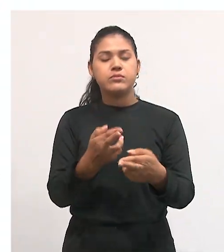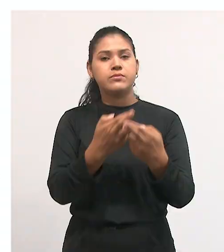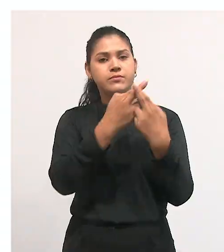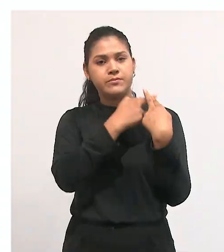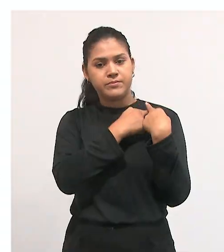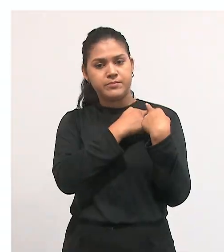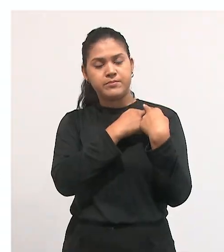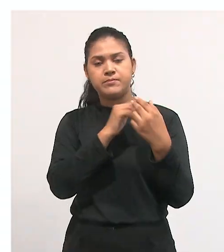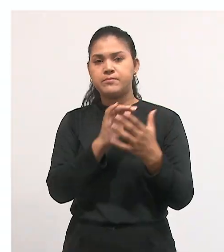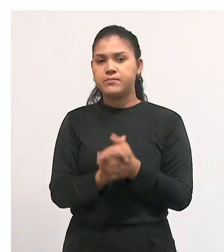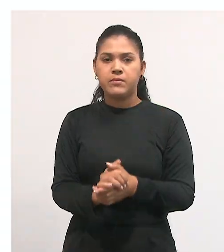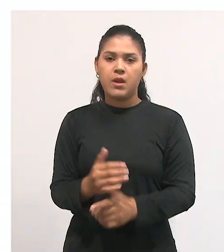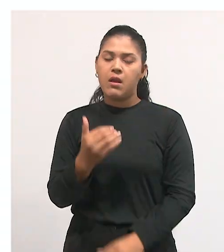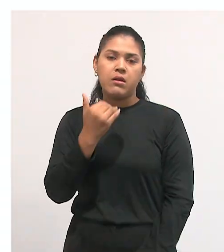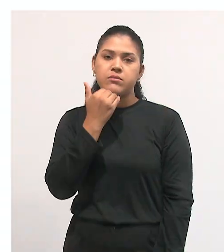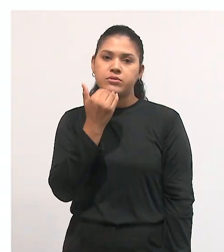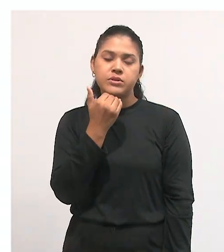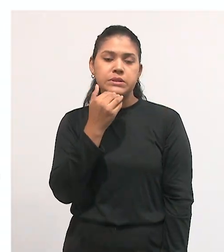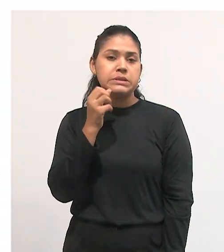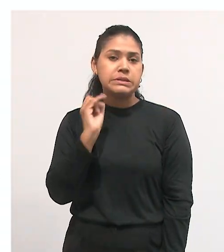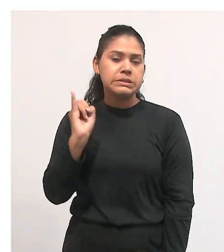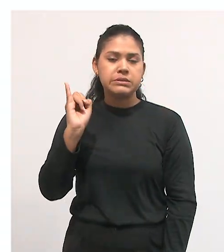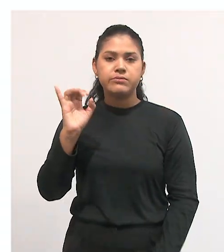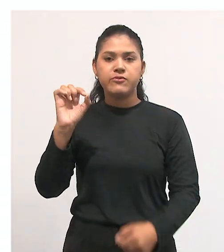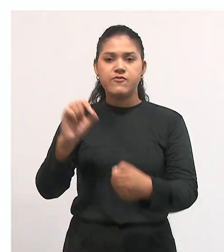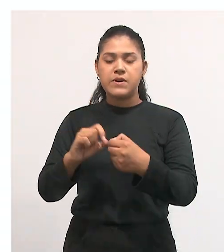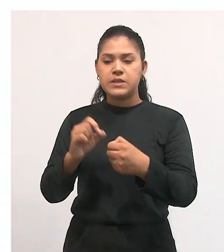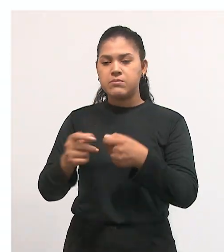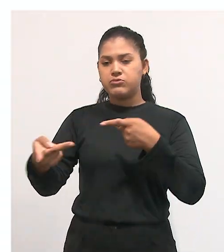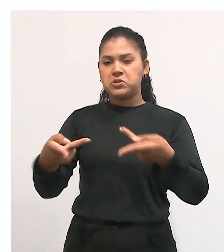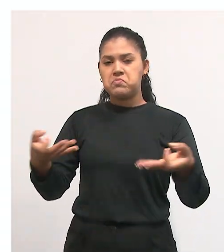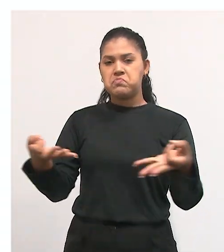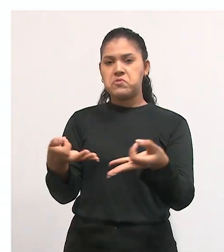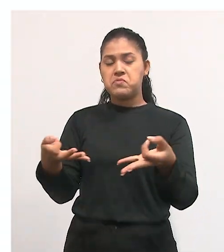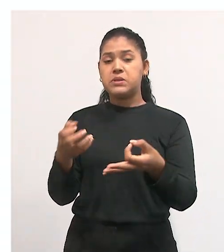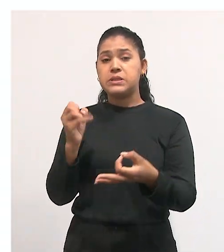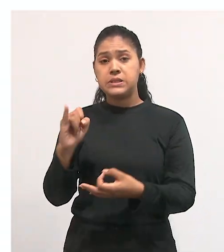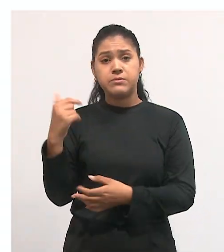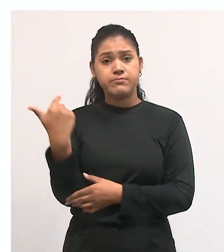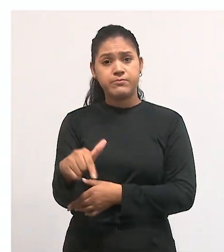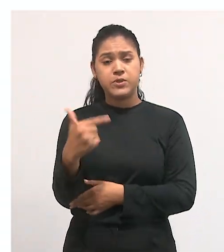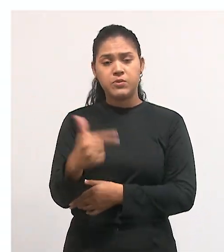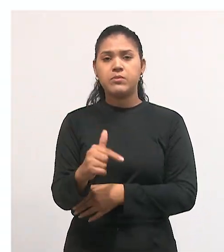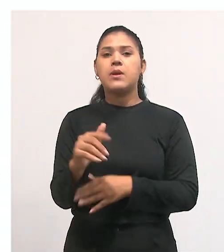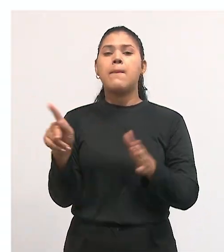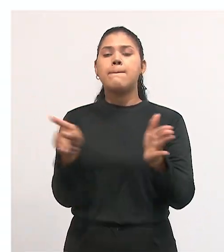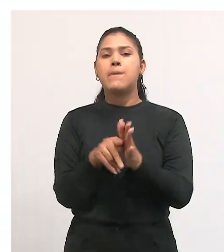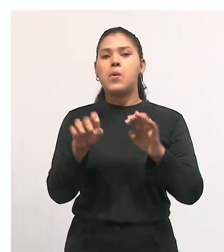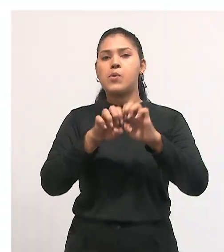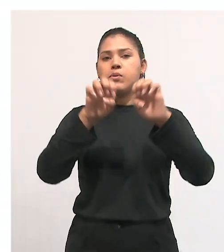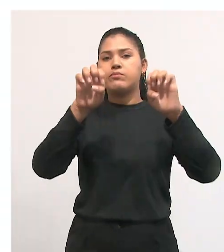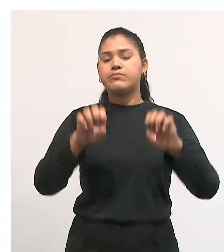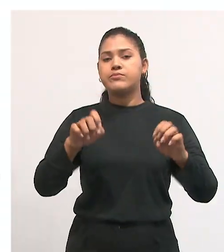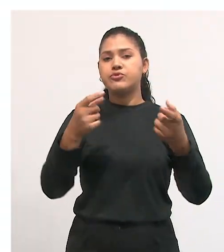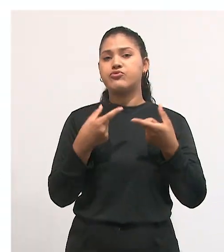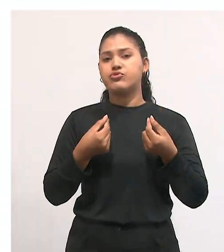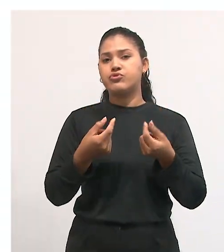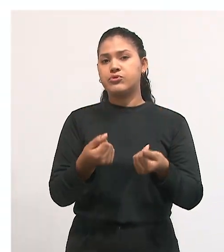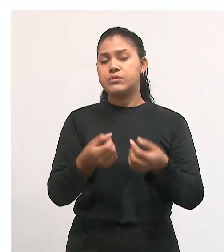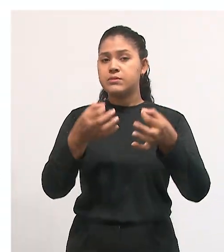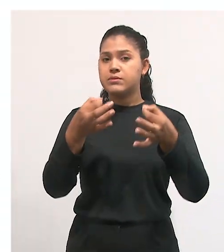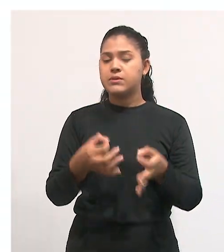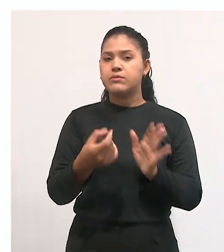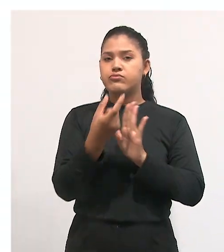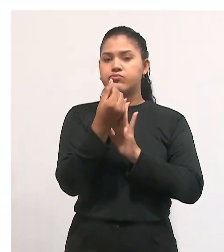fim, não adianta nada fazer algo extraordinário sem o orçamento e o escopo necessários. Então, com esse cuidado,